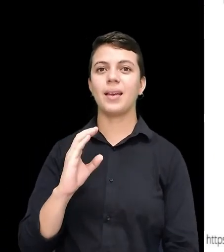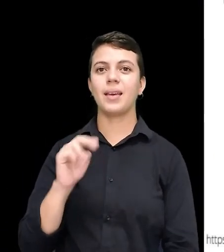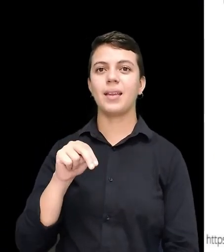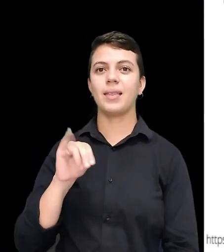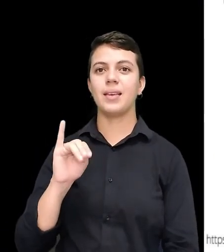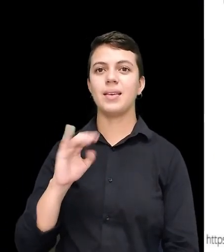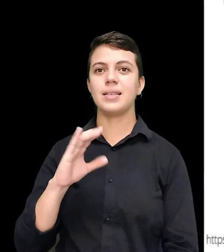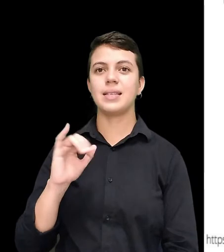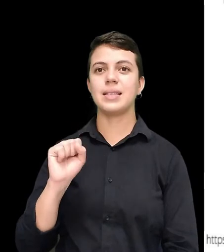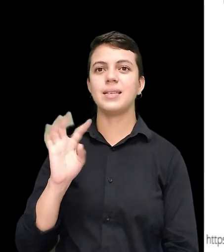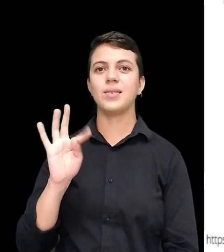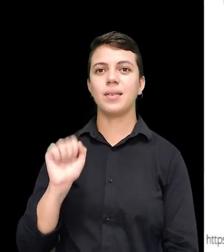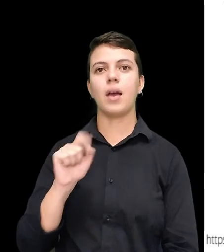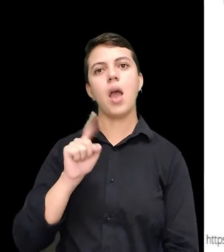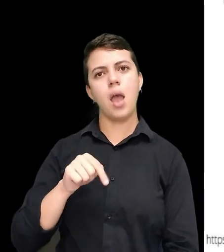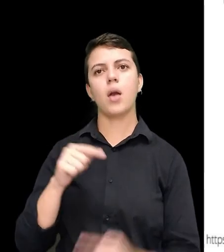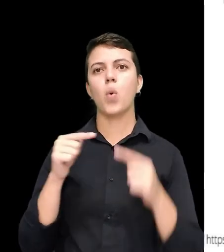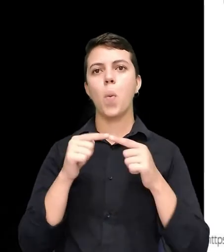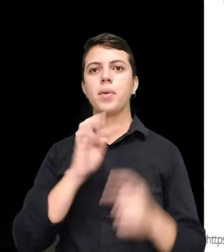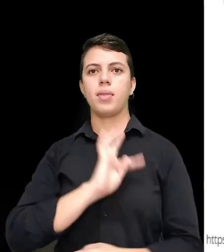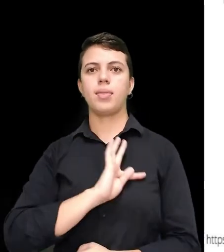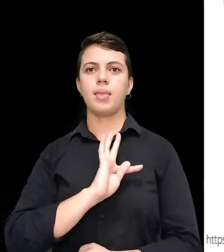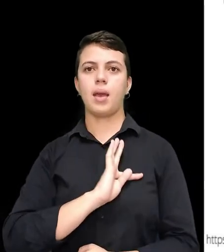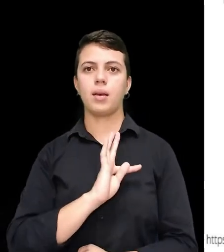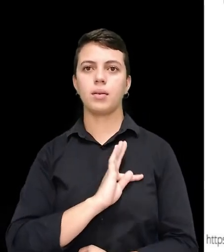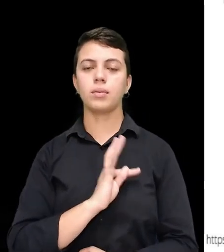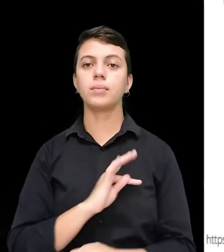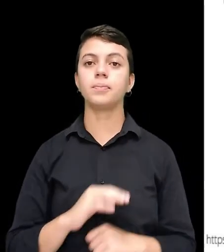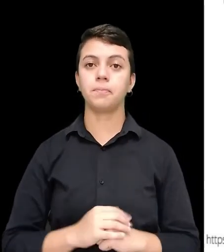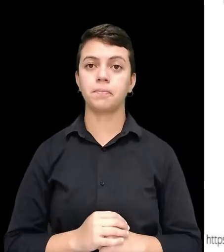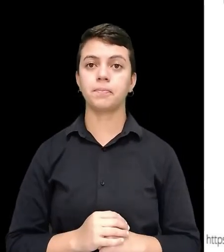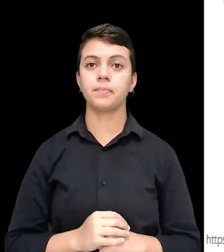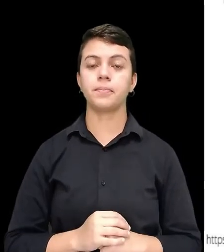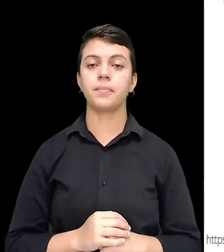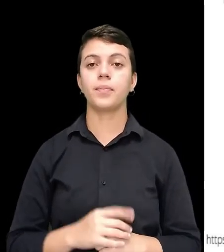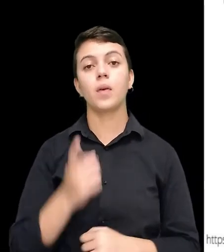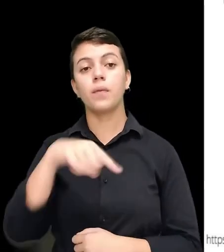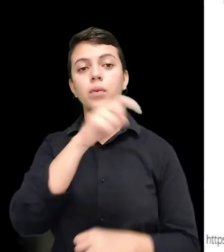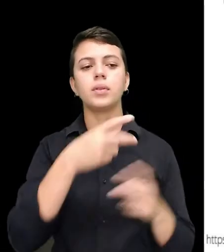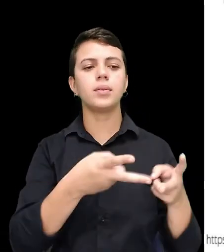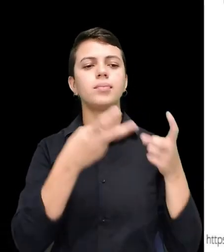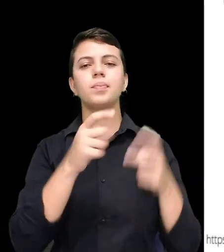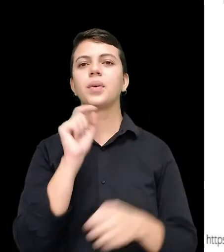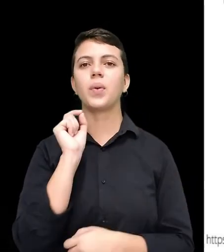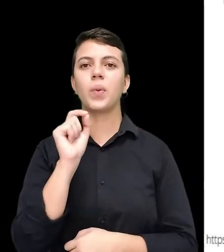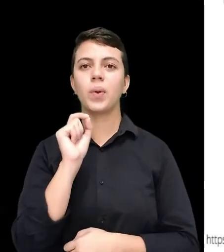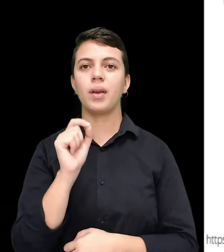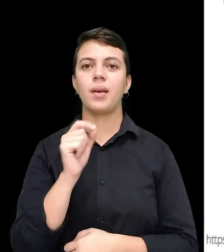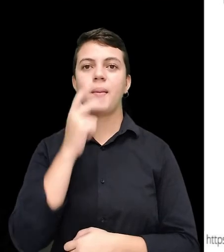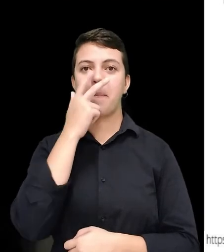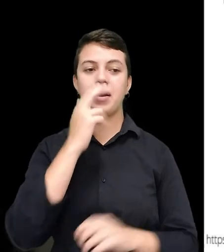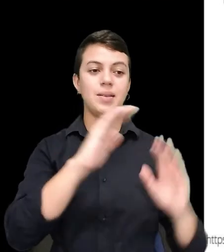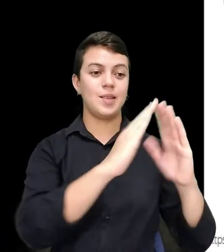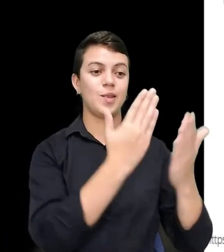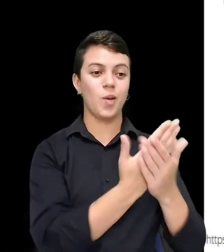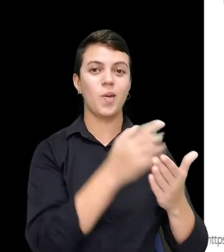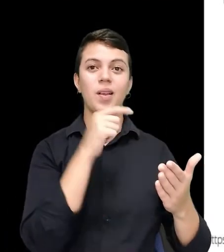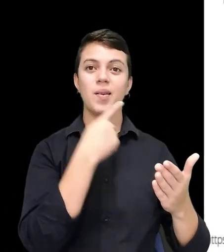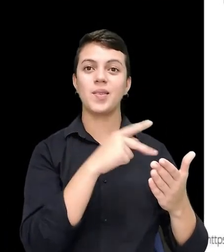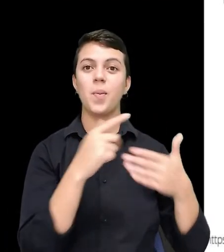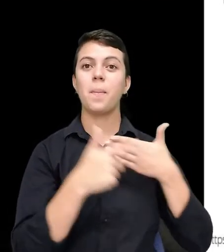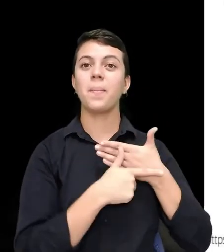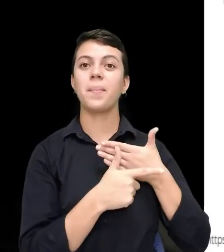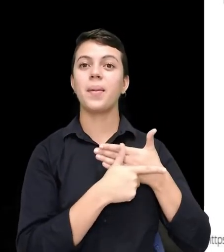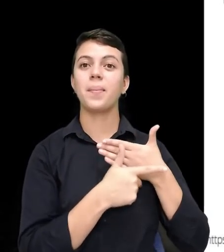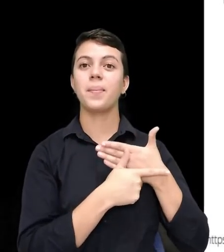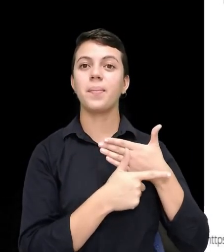diz, mais técnico. Então, há aí o papel da